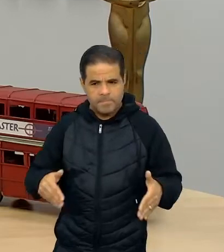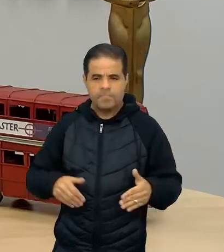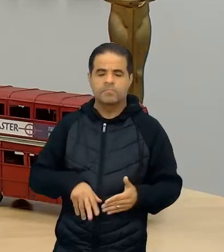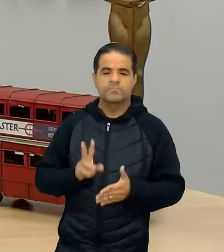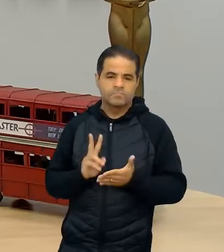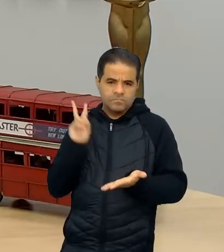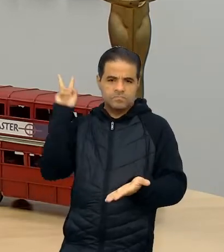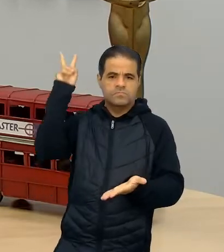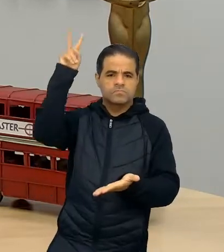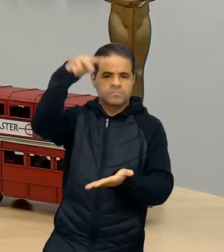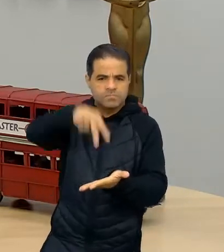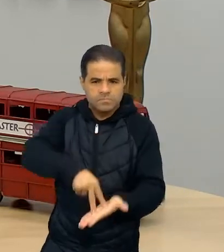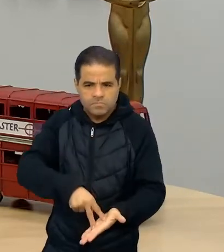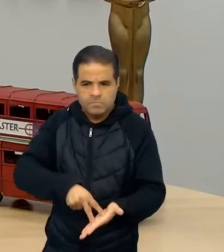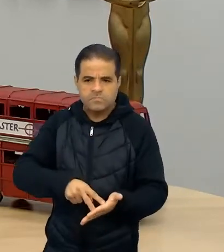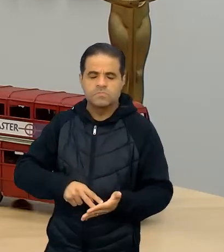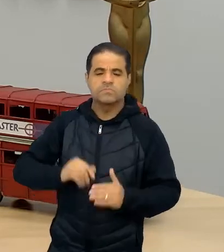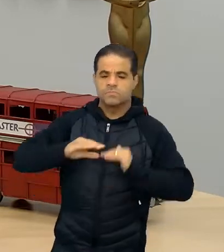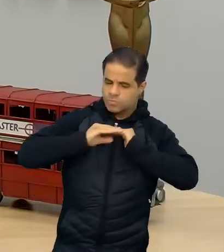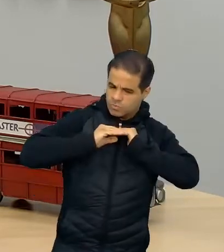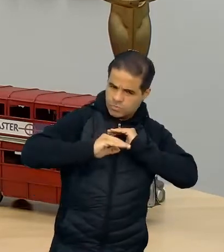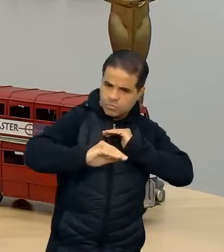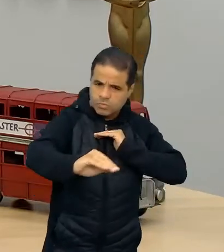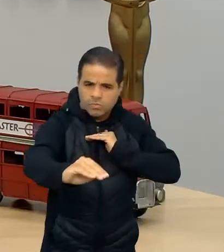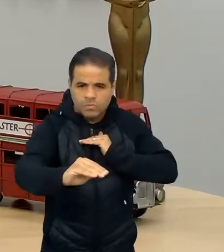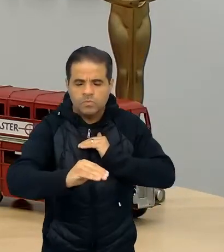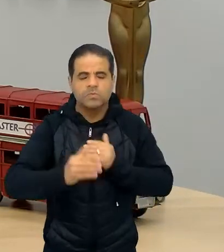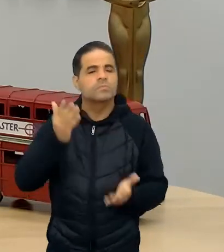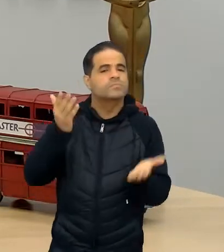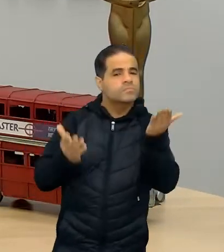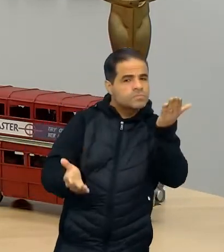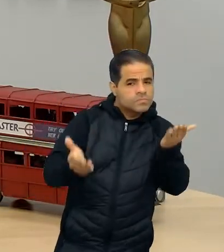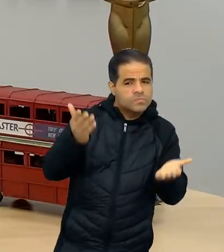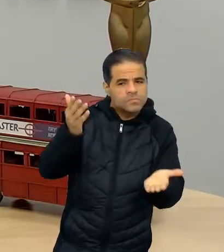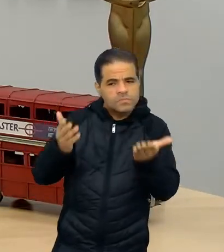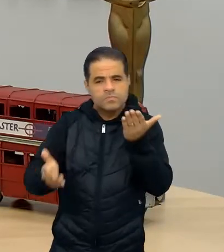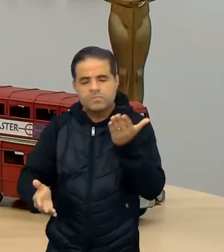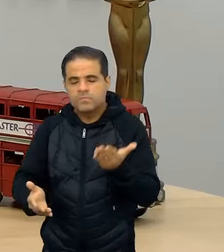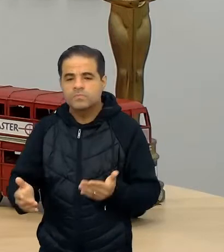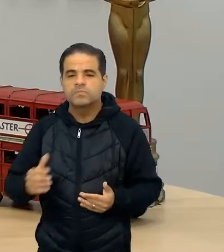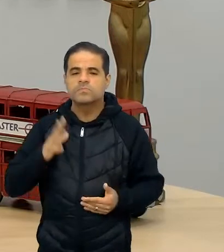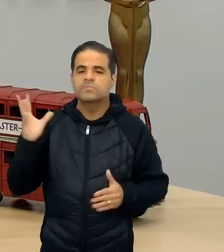salto sobre a mesa, o solo, aí a trave de equilíbrio eu já falei,